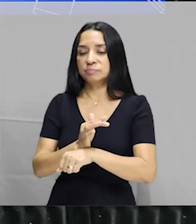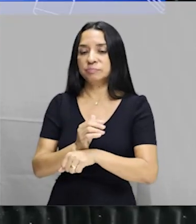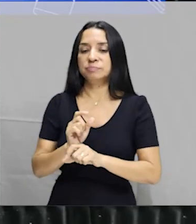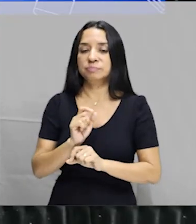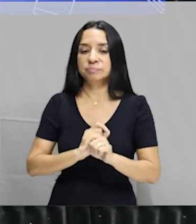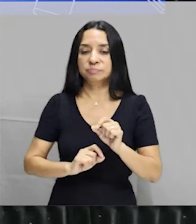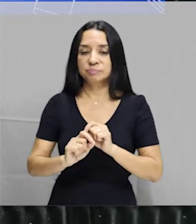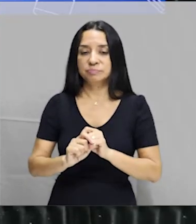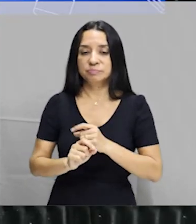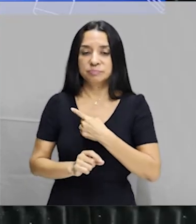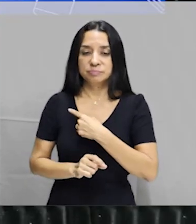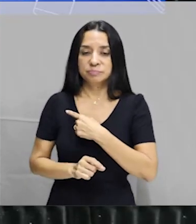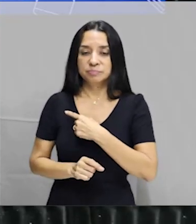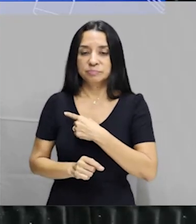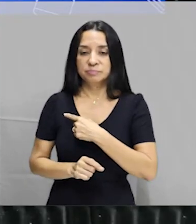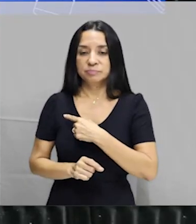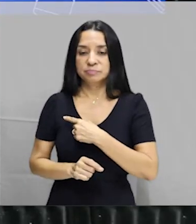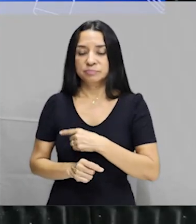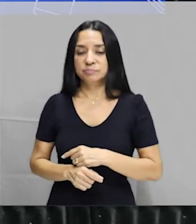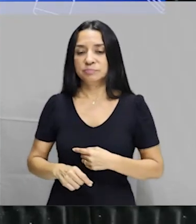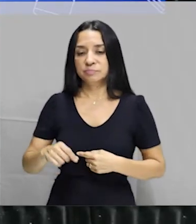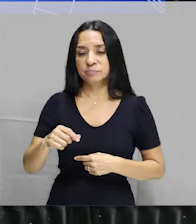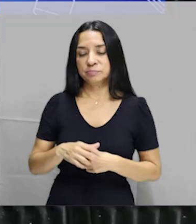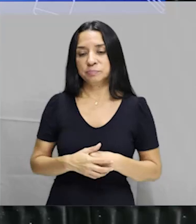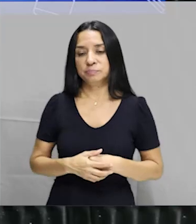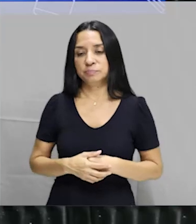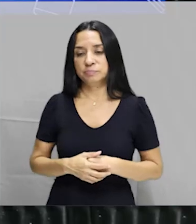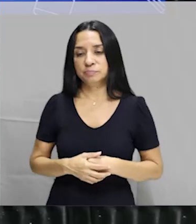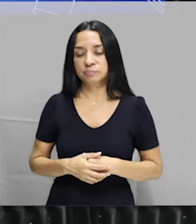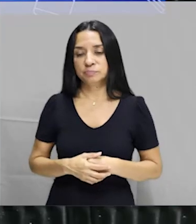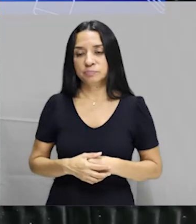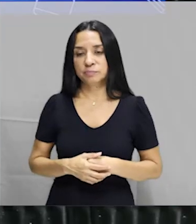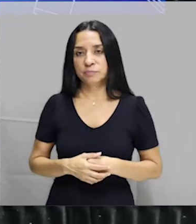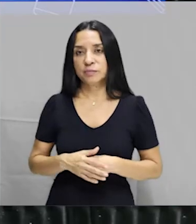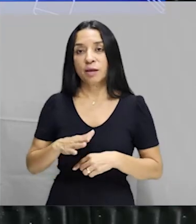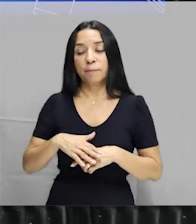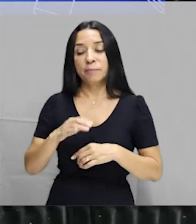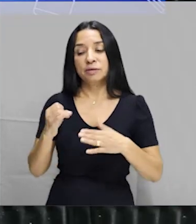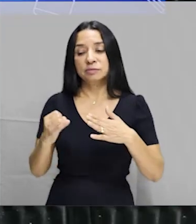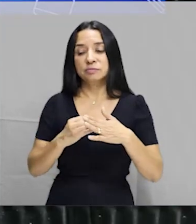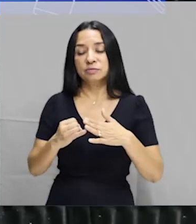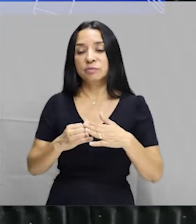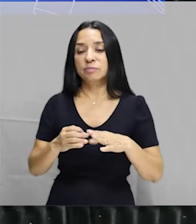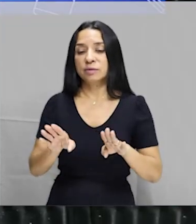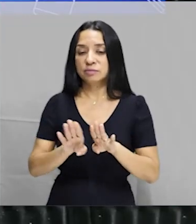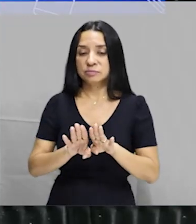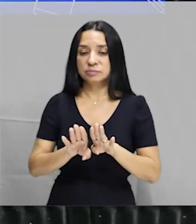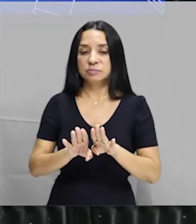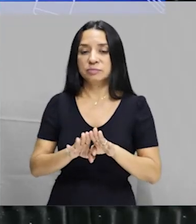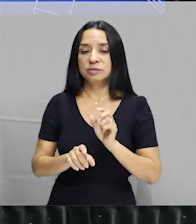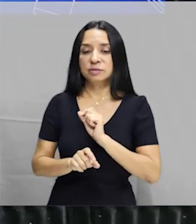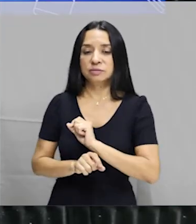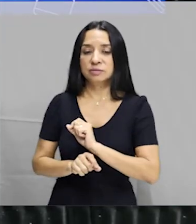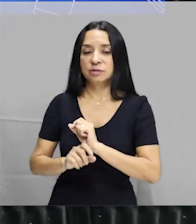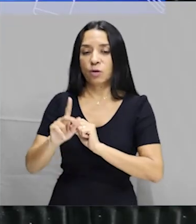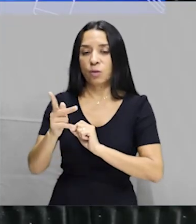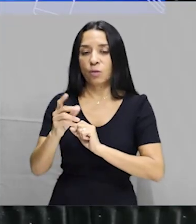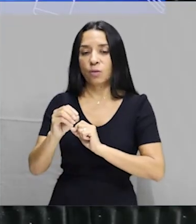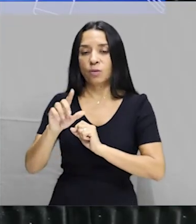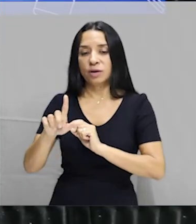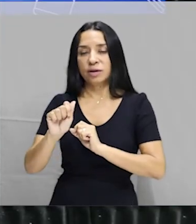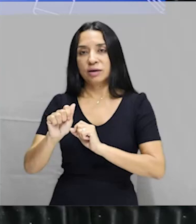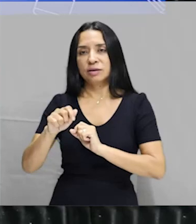tal? Também é bem informal. E mais informal ainda é hola, que tal? Né? Hola, que